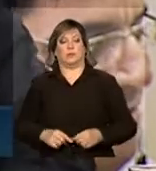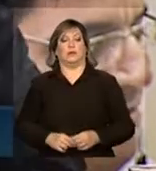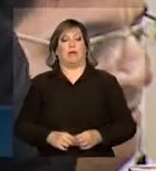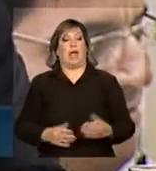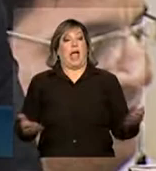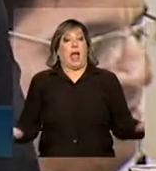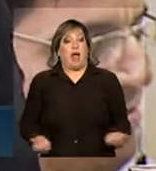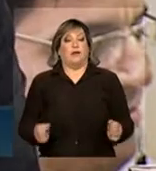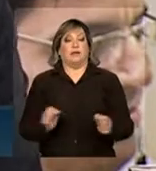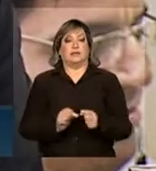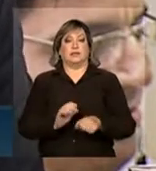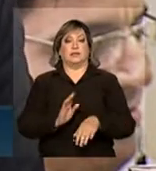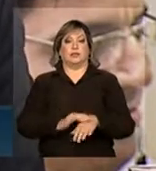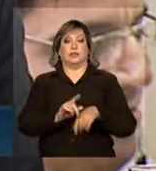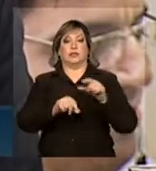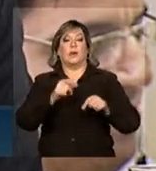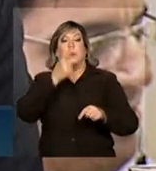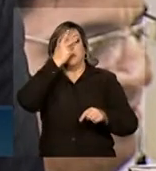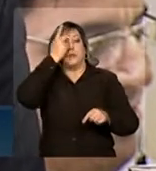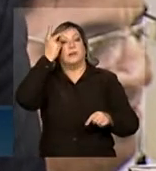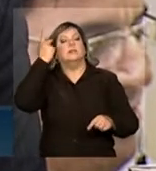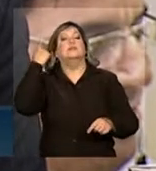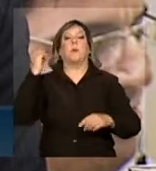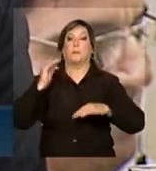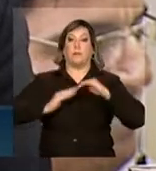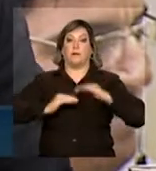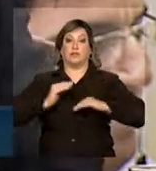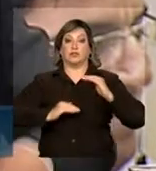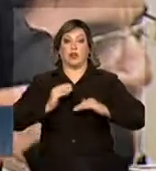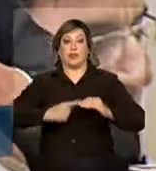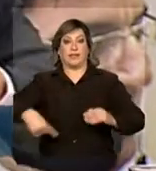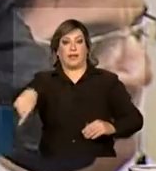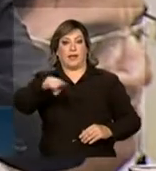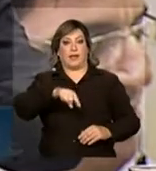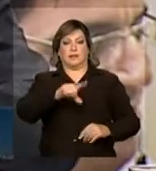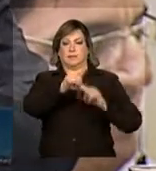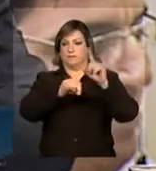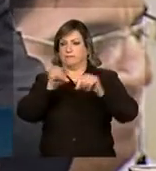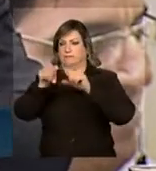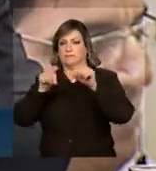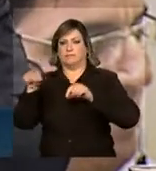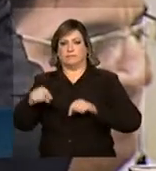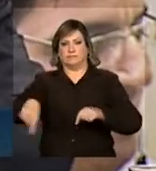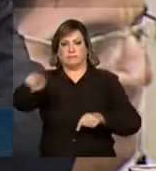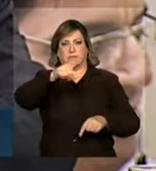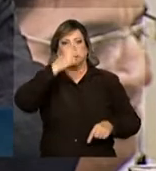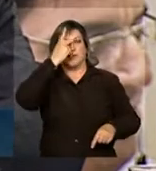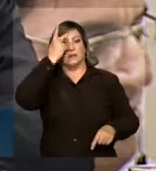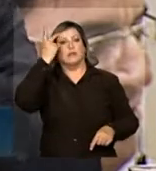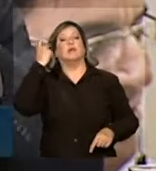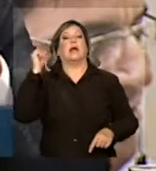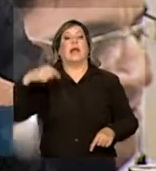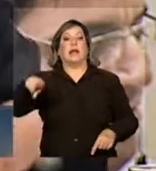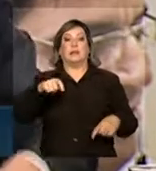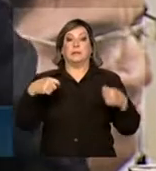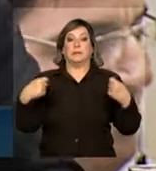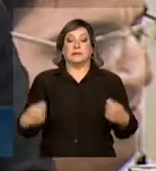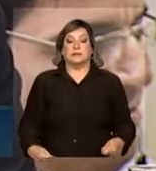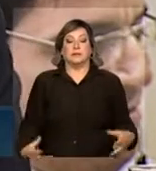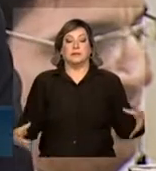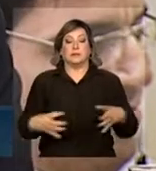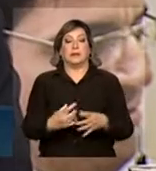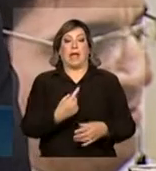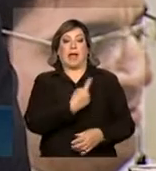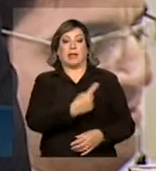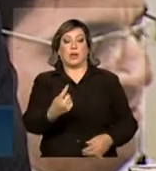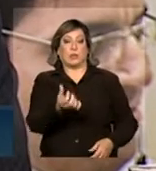momento da Escolha dos profissionais eles têm eh eles têm que colocar em cada um dos seis grupos uma opção em cada um dos